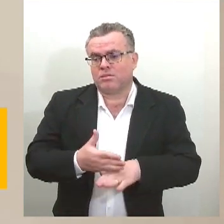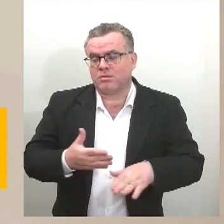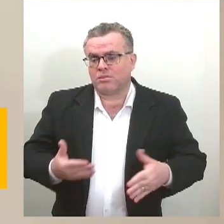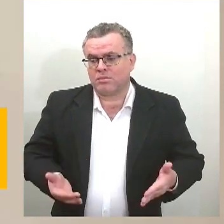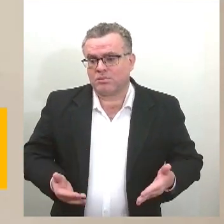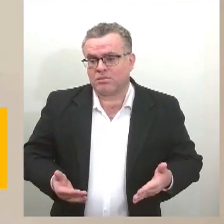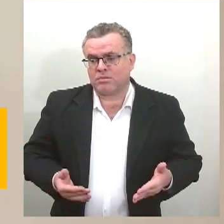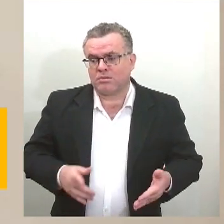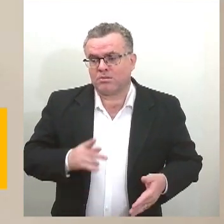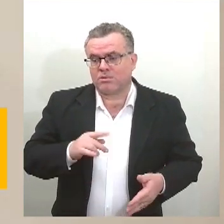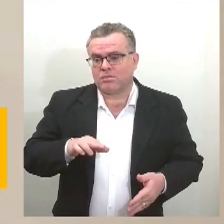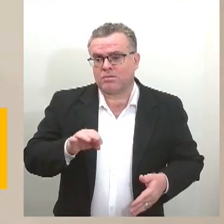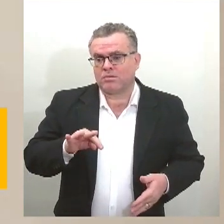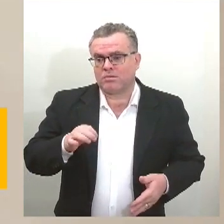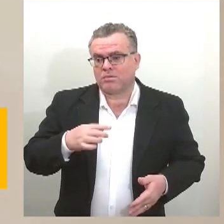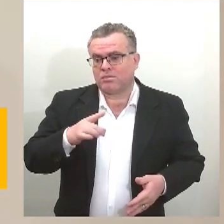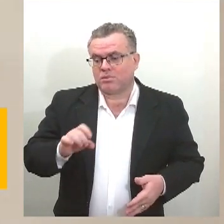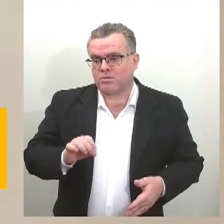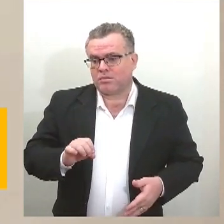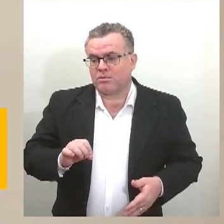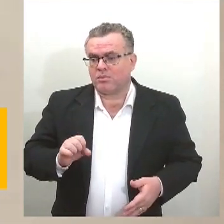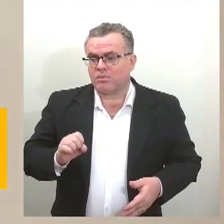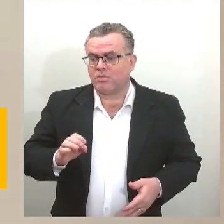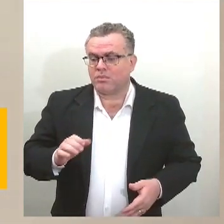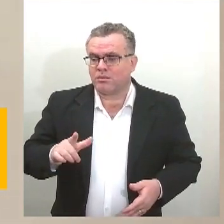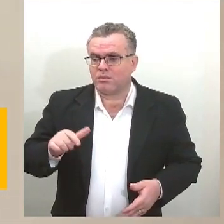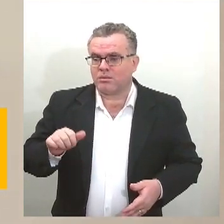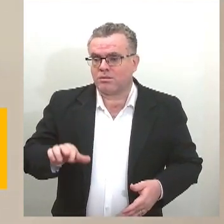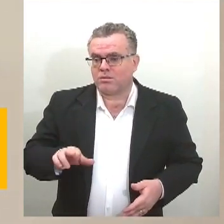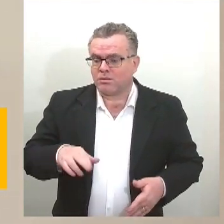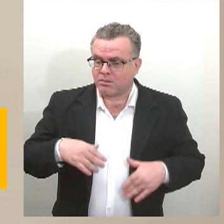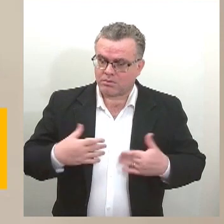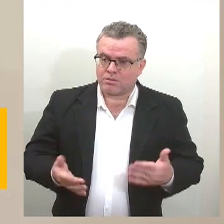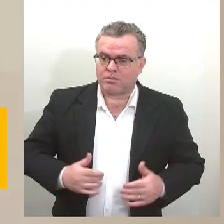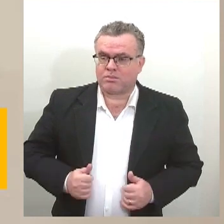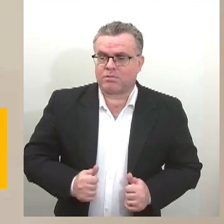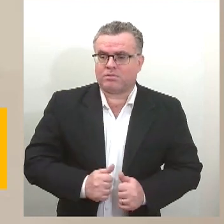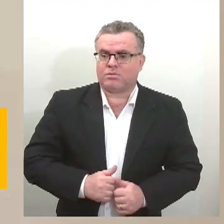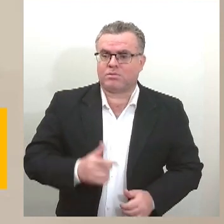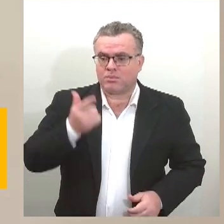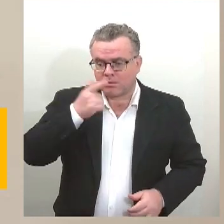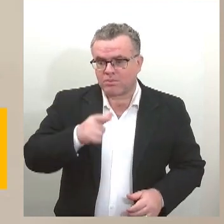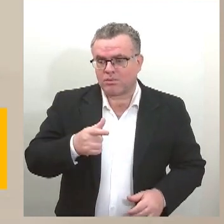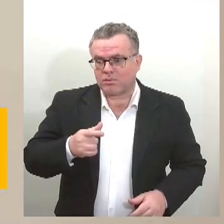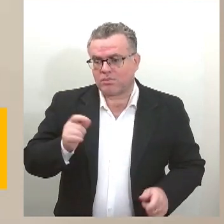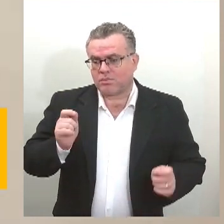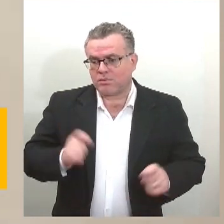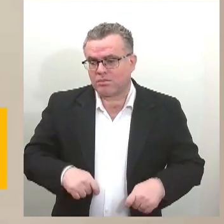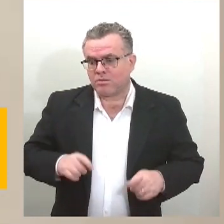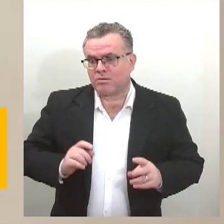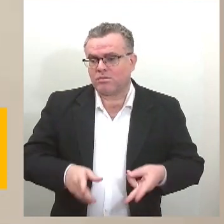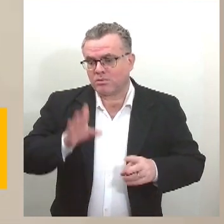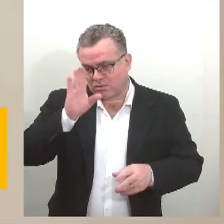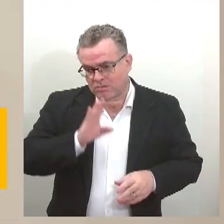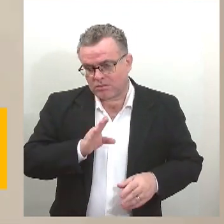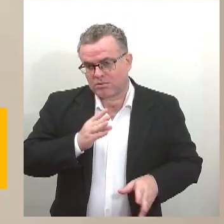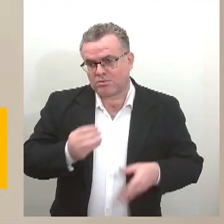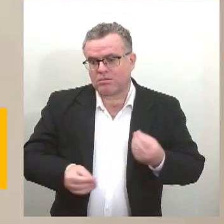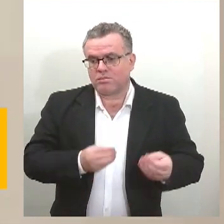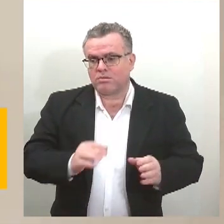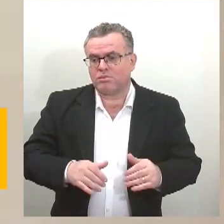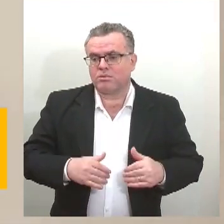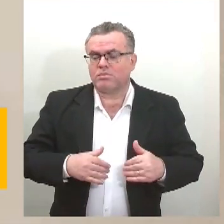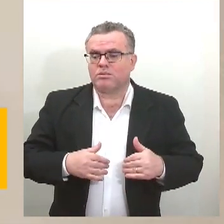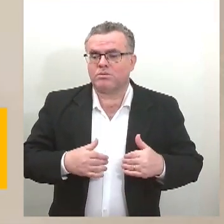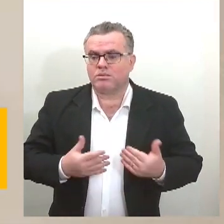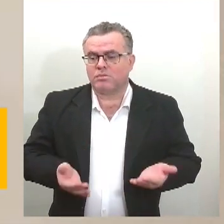item fundamental para quem vive com lúpus. E a gente só vai conseguir ter a distribuição gratuita do protetor solar via SUS quando